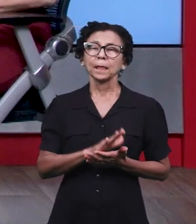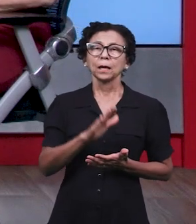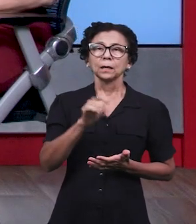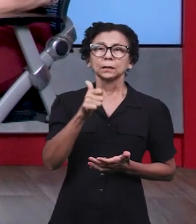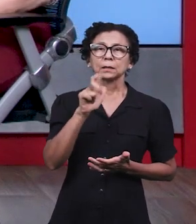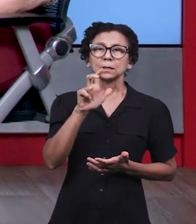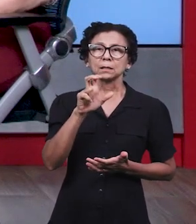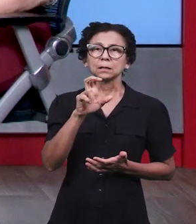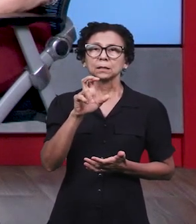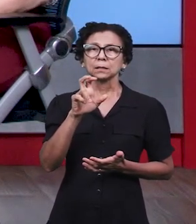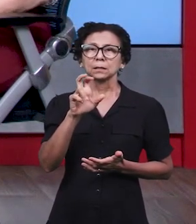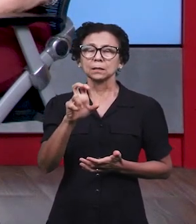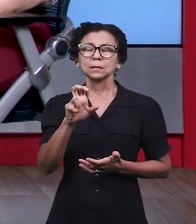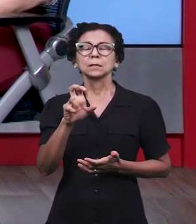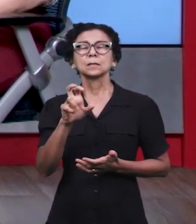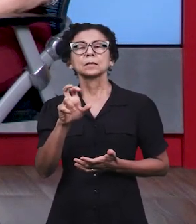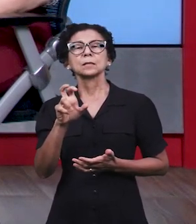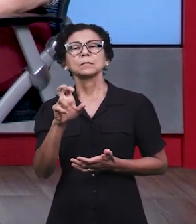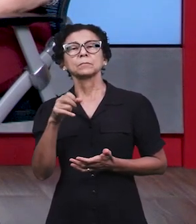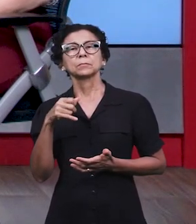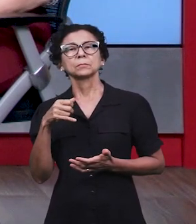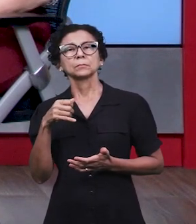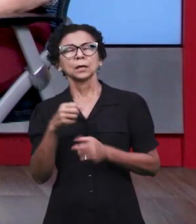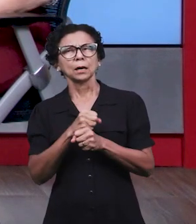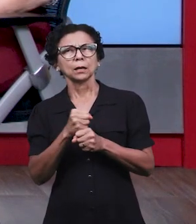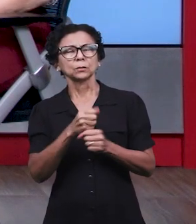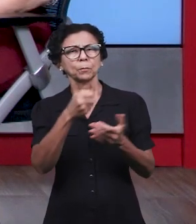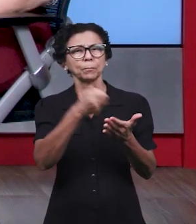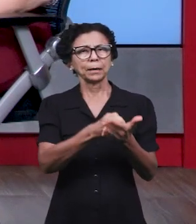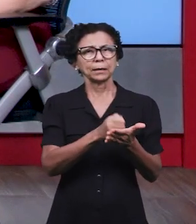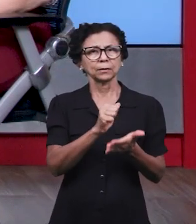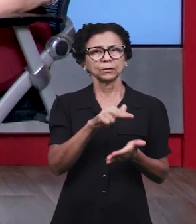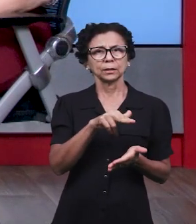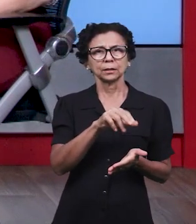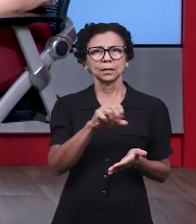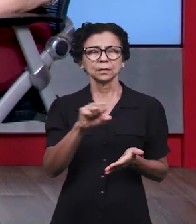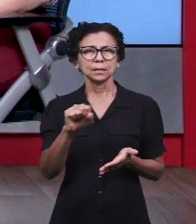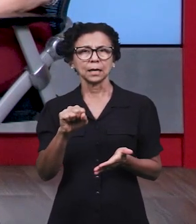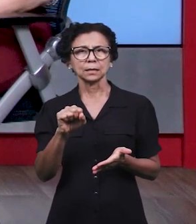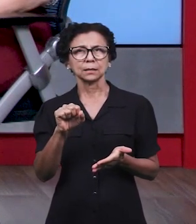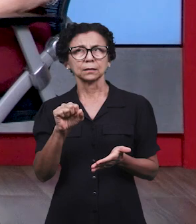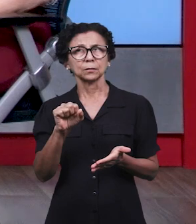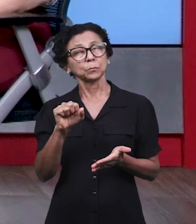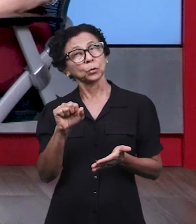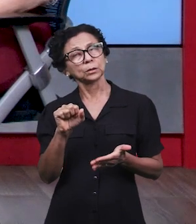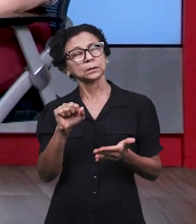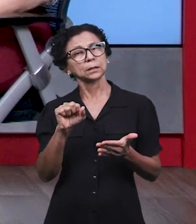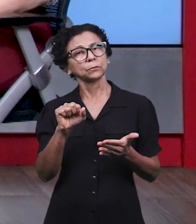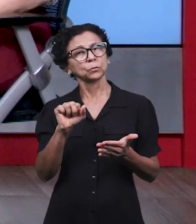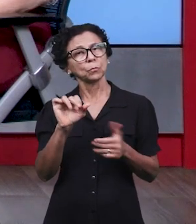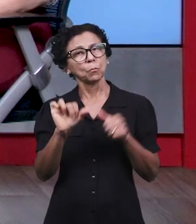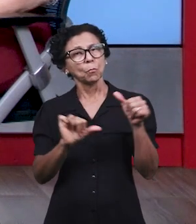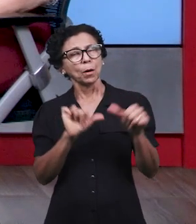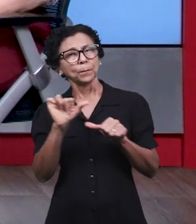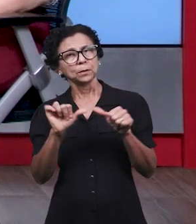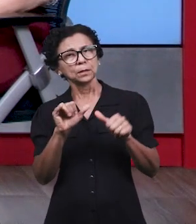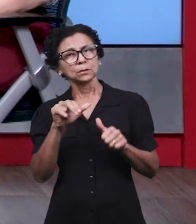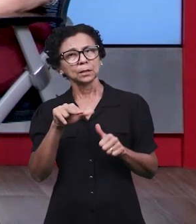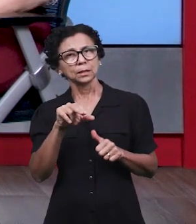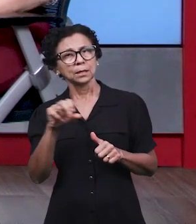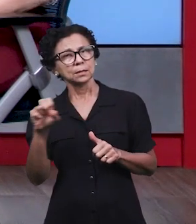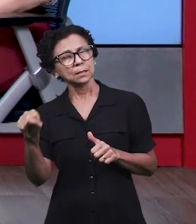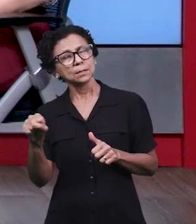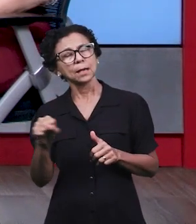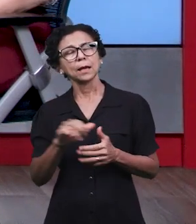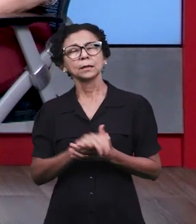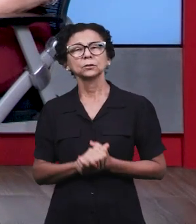por idade. Com a reforma, passou para 62 anos. Então, hoje, 15 anos de contribuição, 62